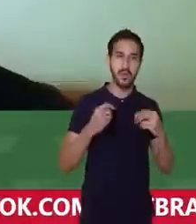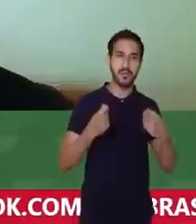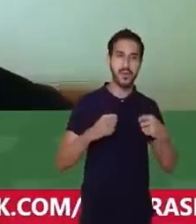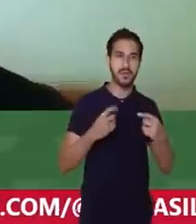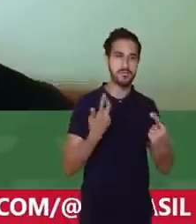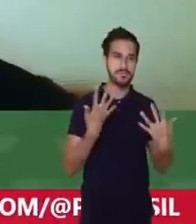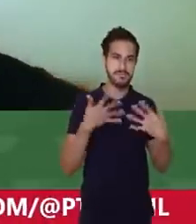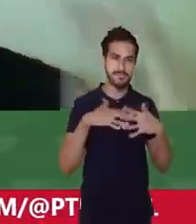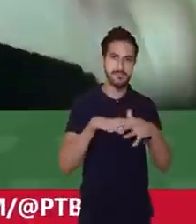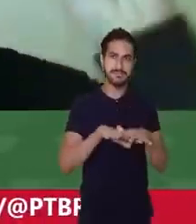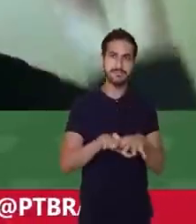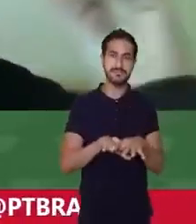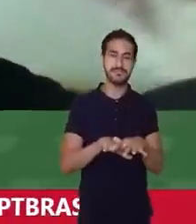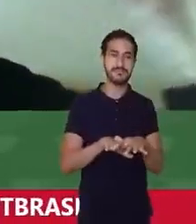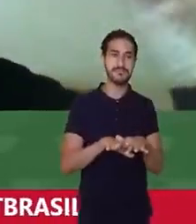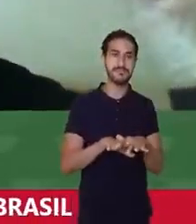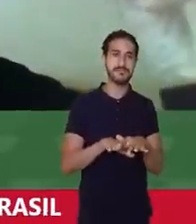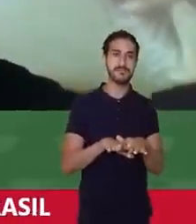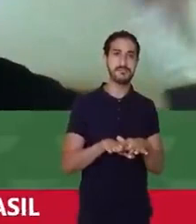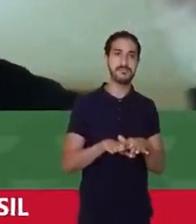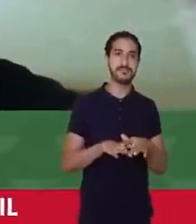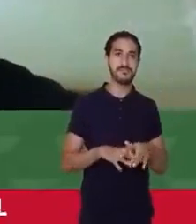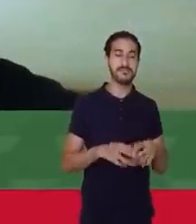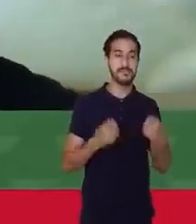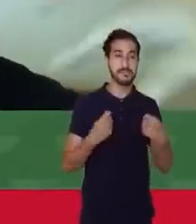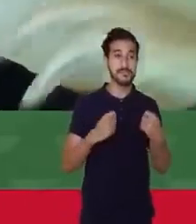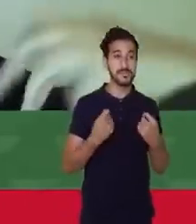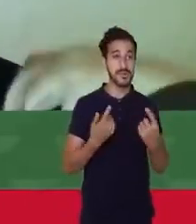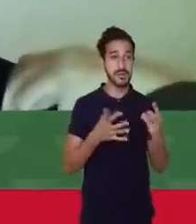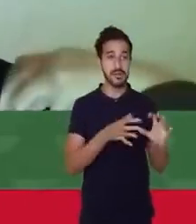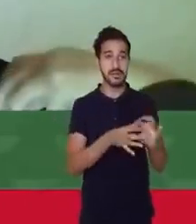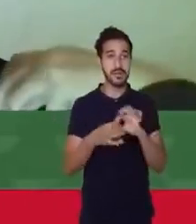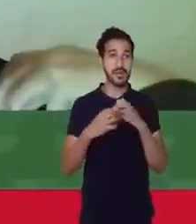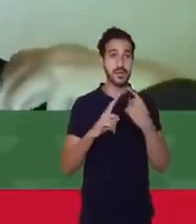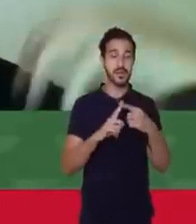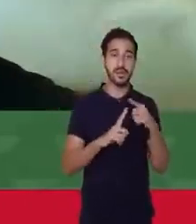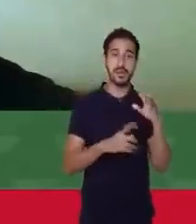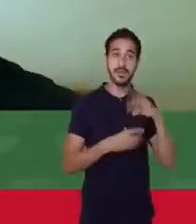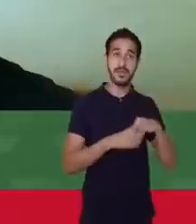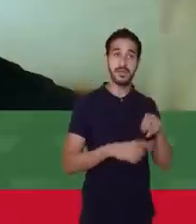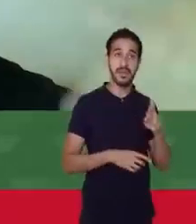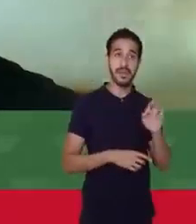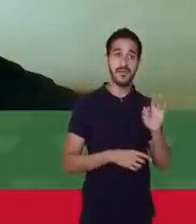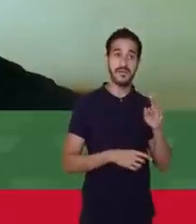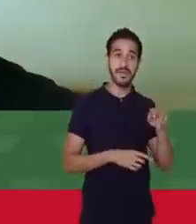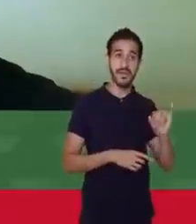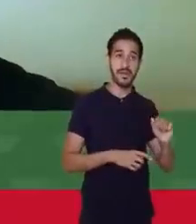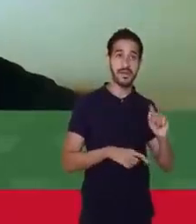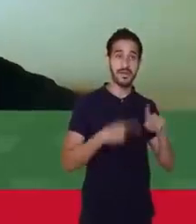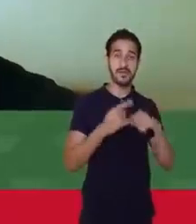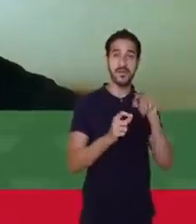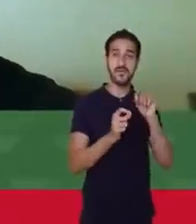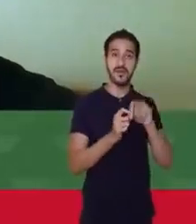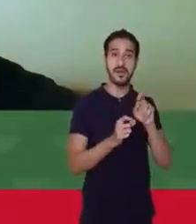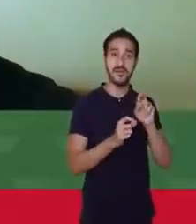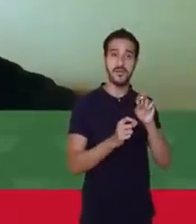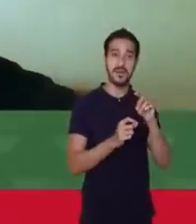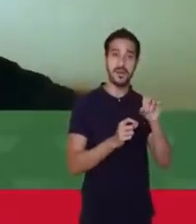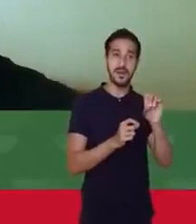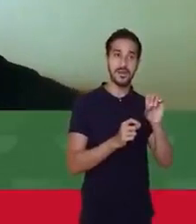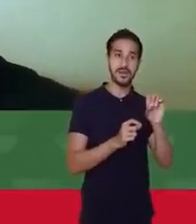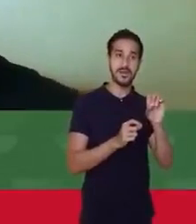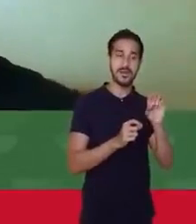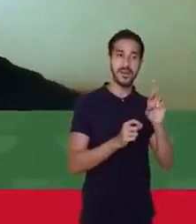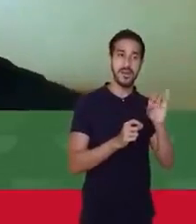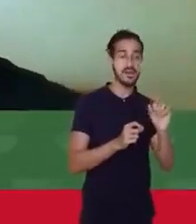de ser integrada. E ela tinha de ser integrada porque na refinaria, ao refinar, você coloca um